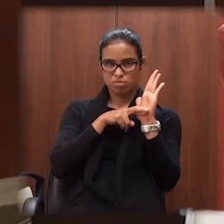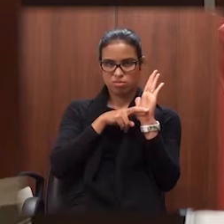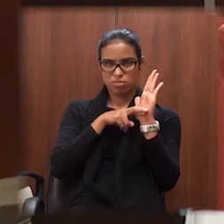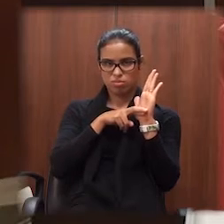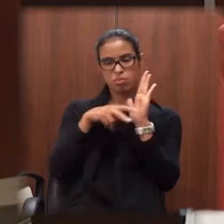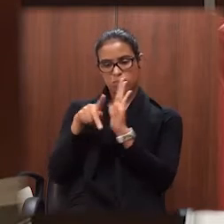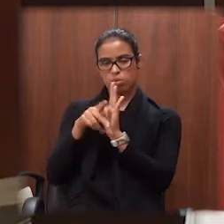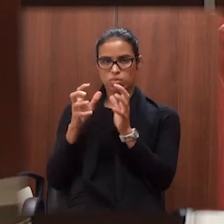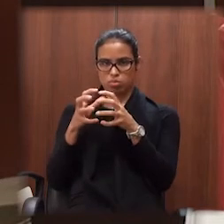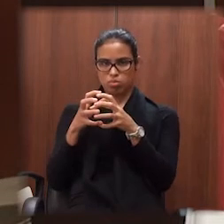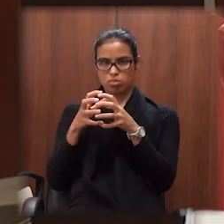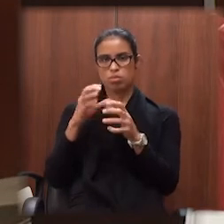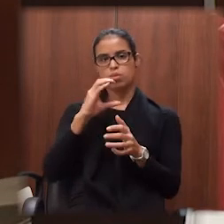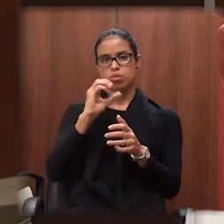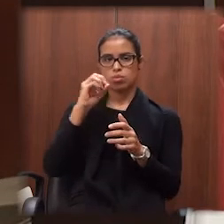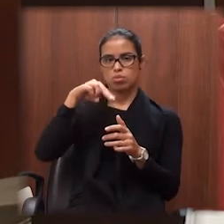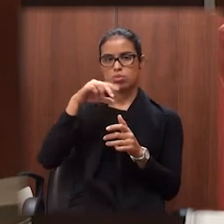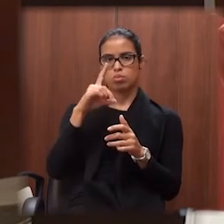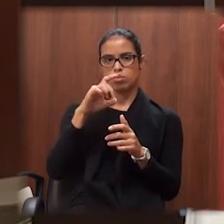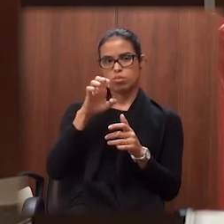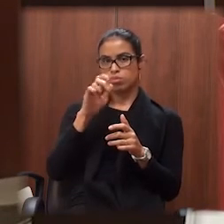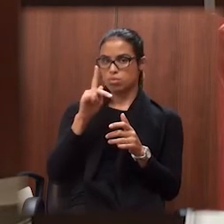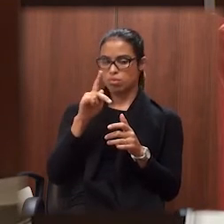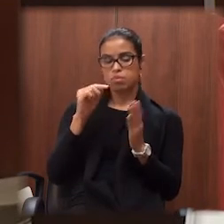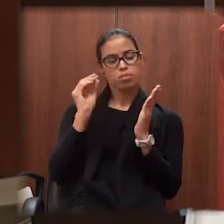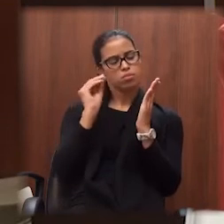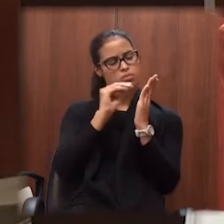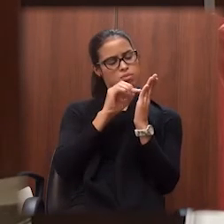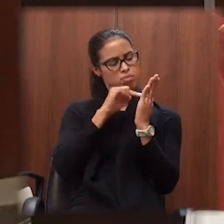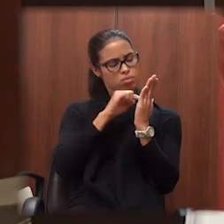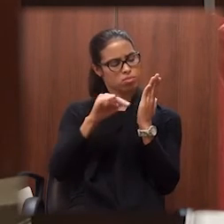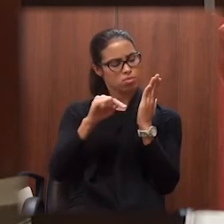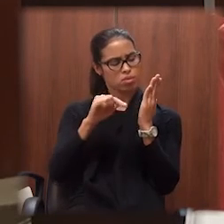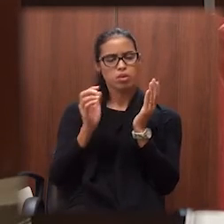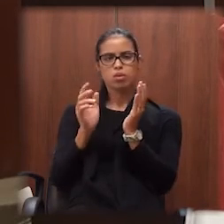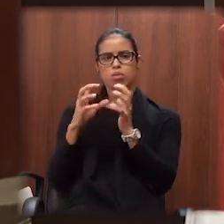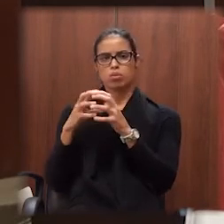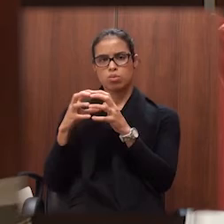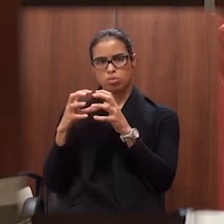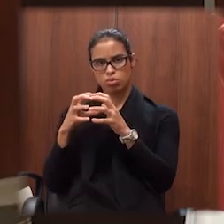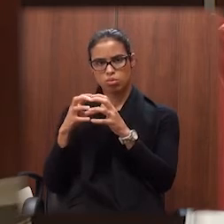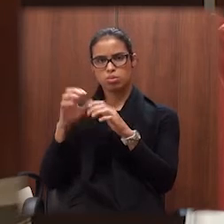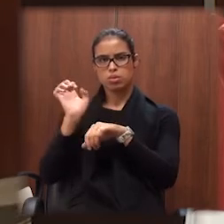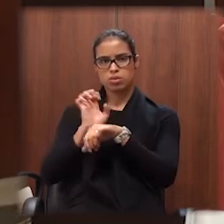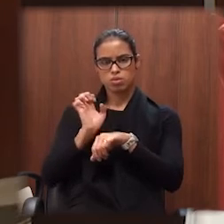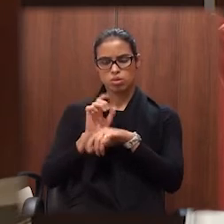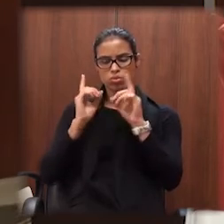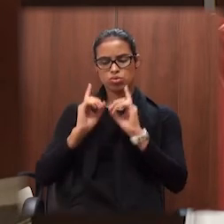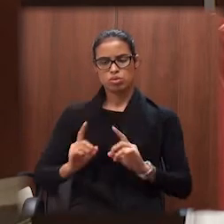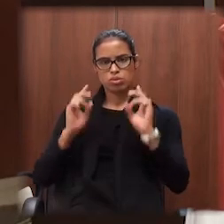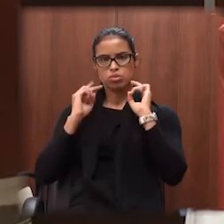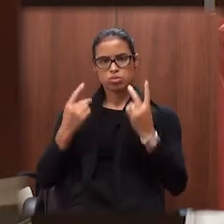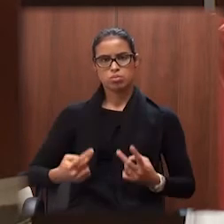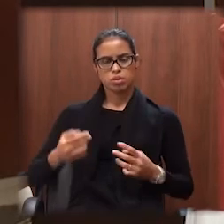do CONDEP fala da Comissão Estadual de Educação em Direitos Humanos de São